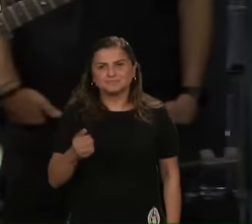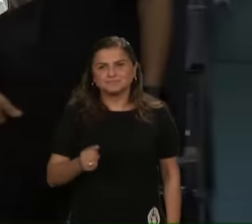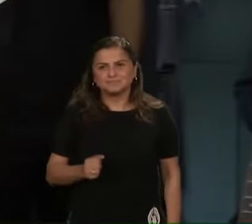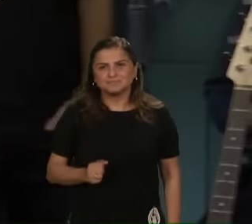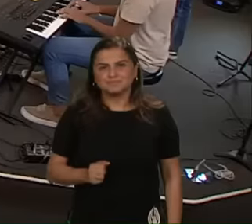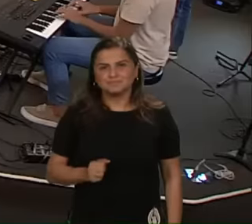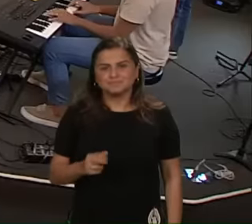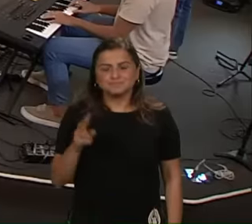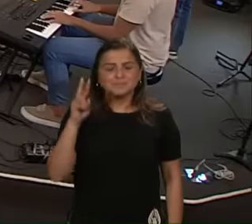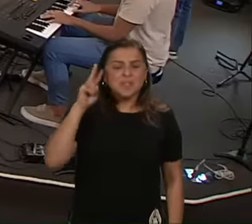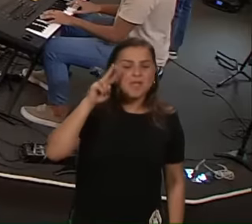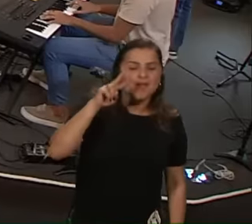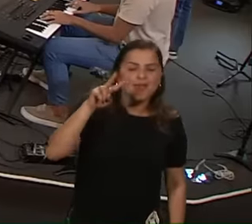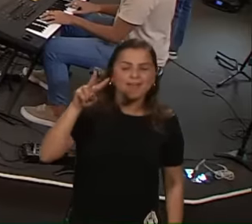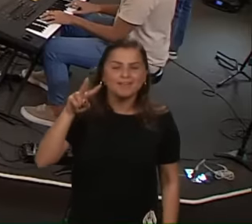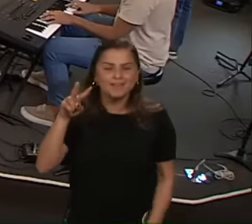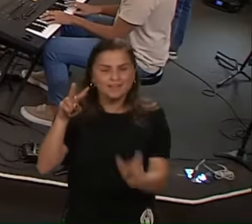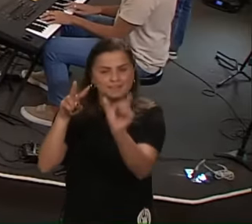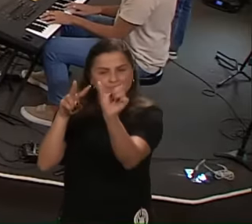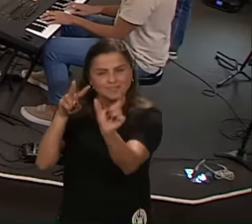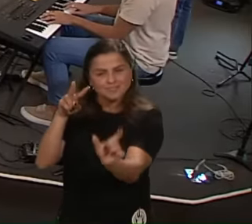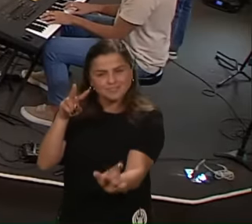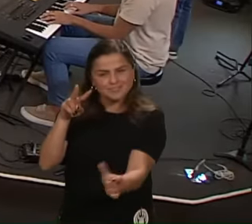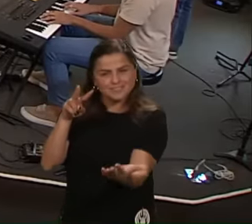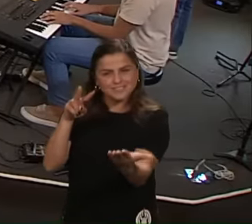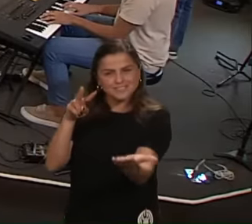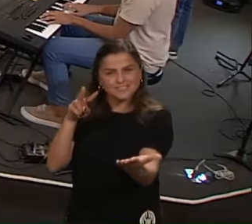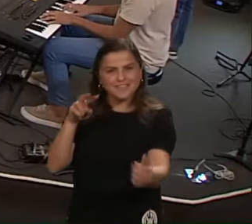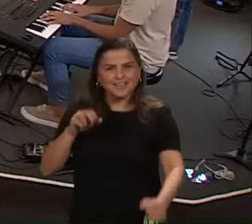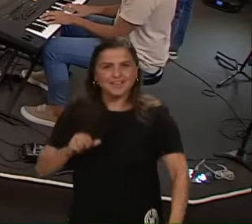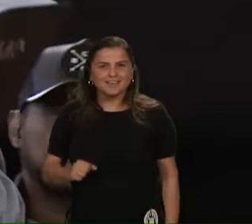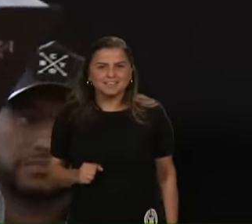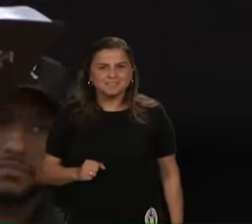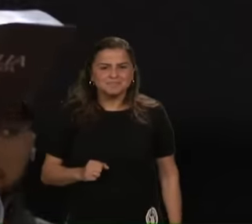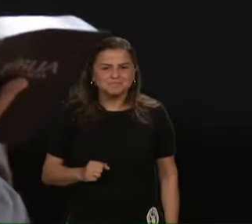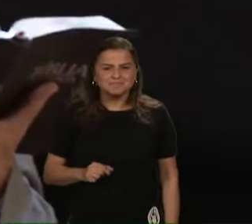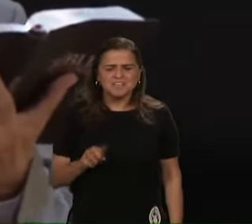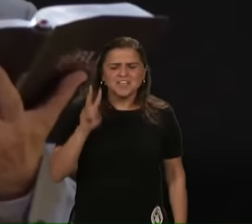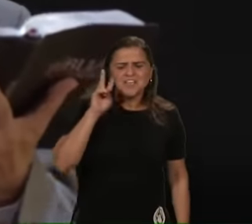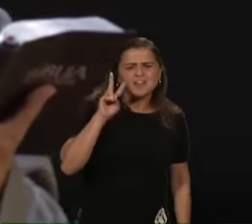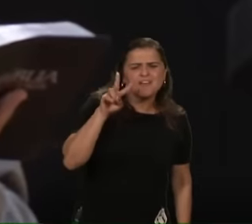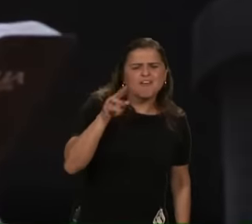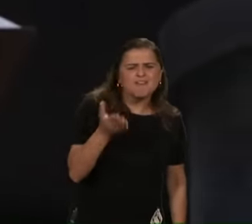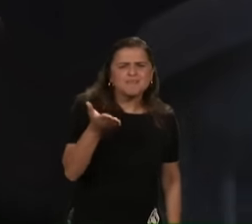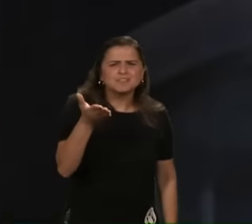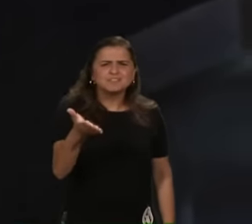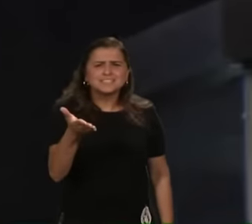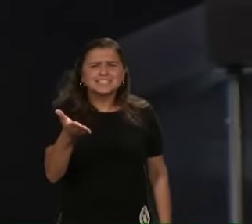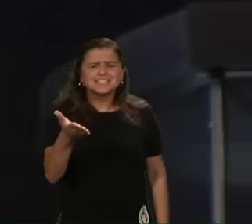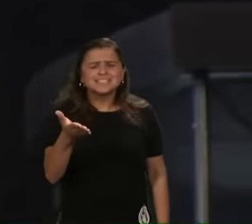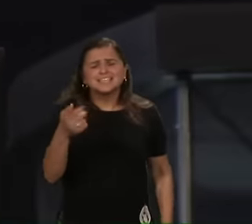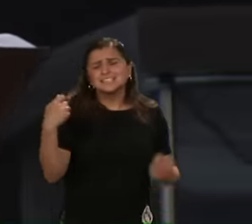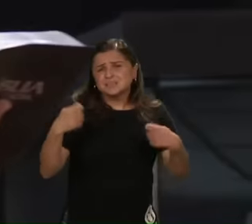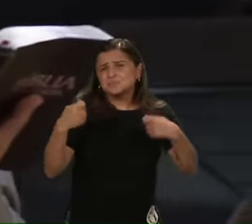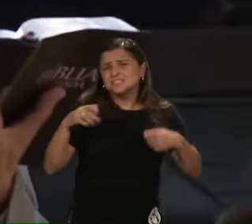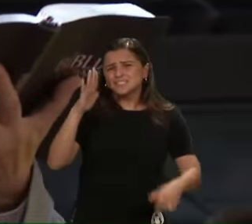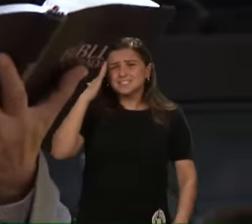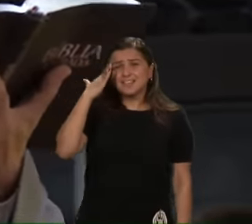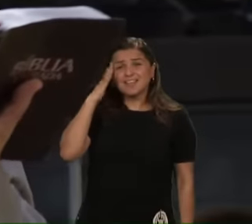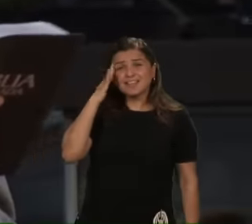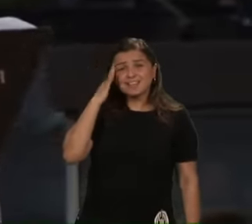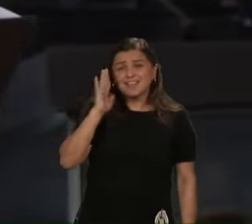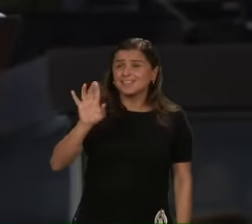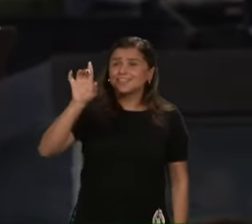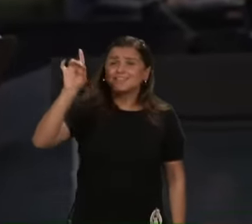mas Ele não olha para você do modo como os religiosos pensam. Quando você tem essa compreensão que Deus